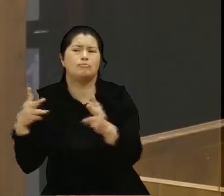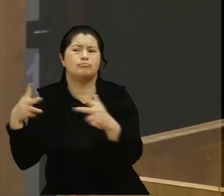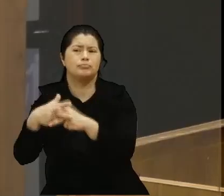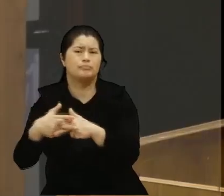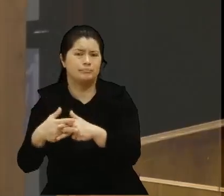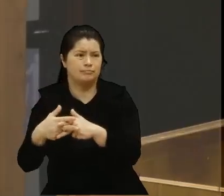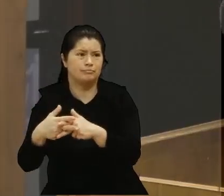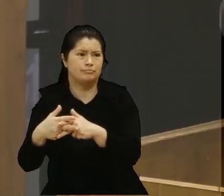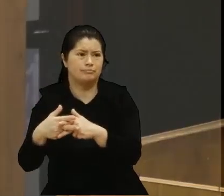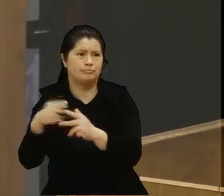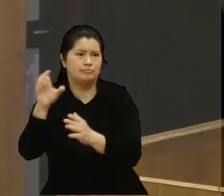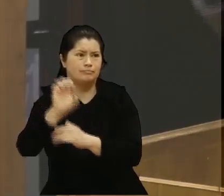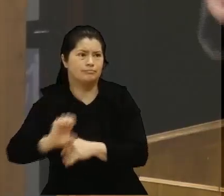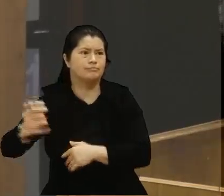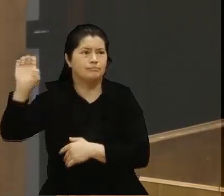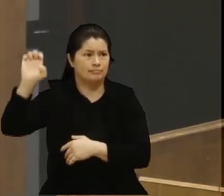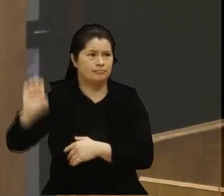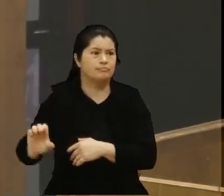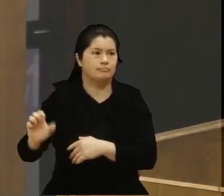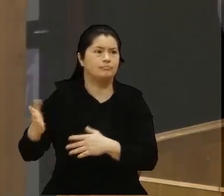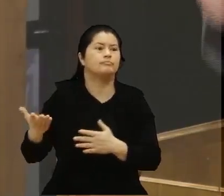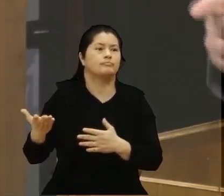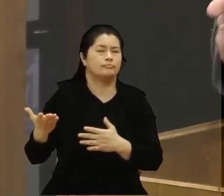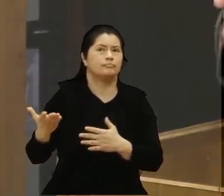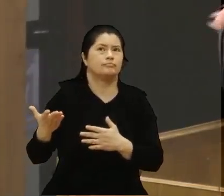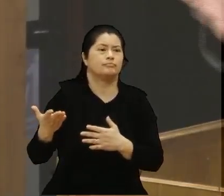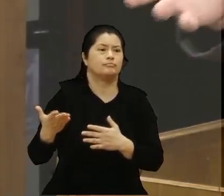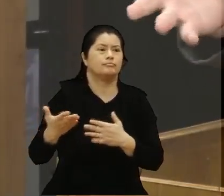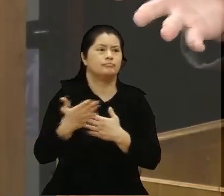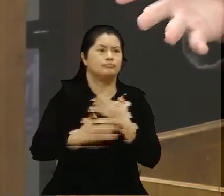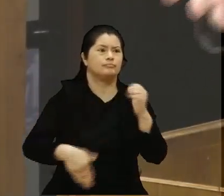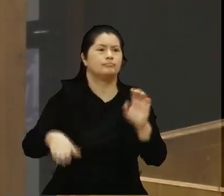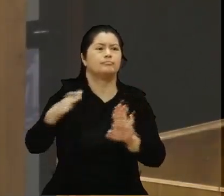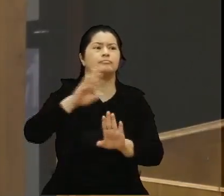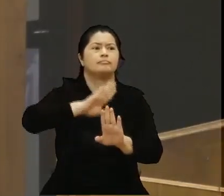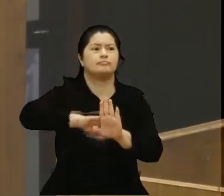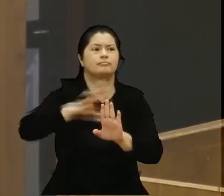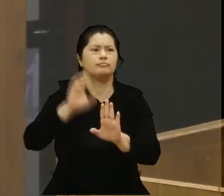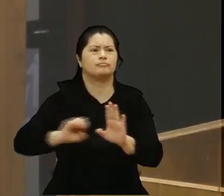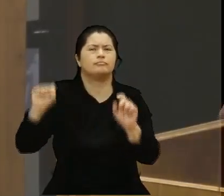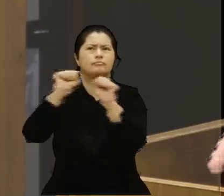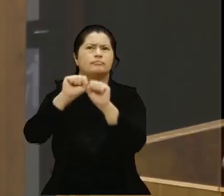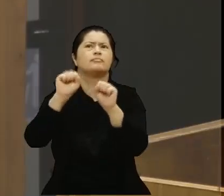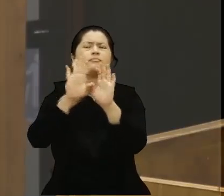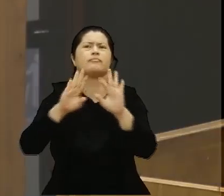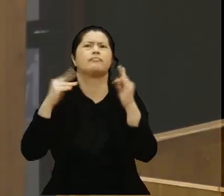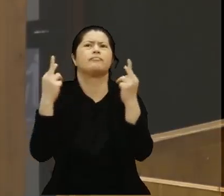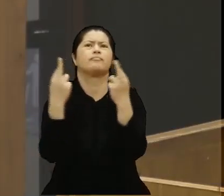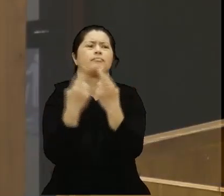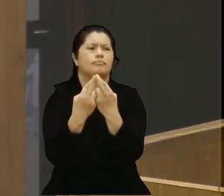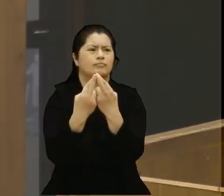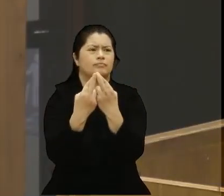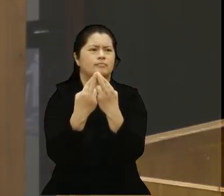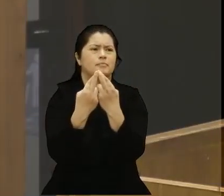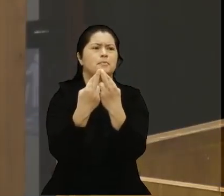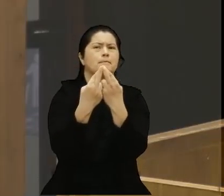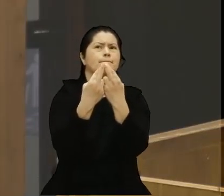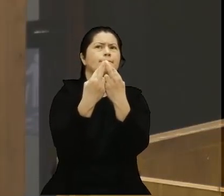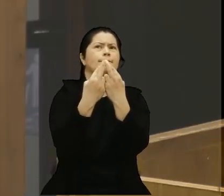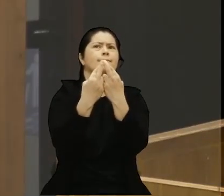aqueles que dizem reclamar que o Congresso é uma vergonha, não representa os interesses do povo, peraí, se não representa os interesses do povo, não representa a maioria, como é que estão eleitos?